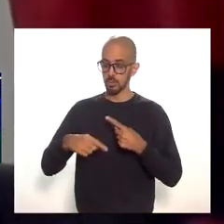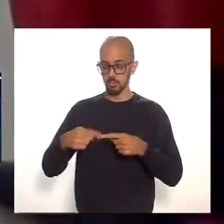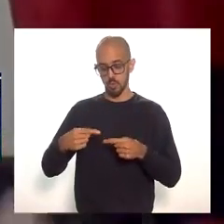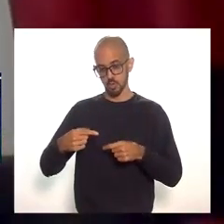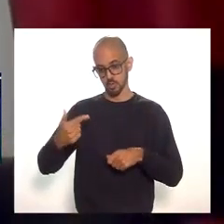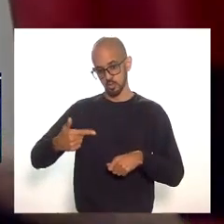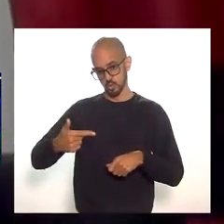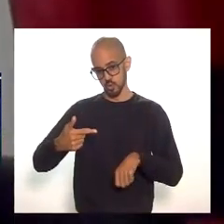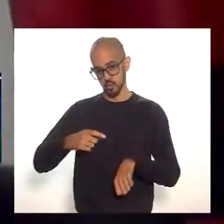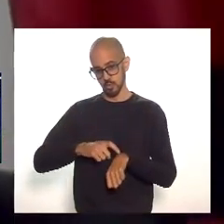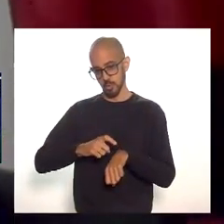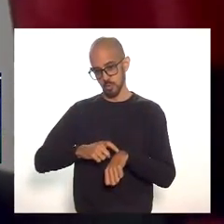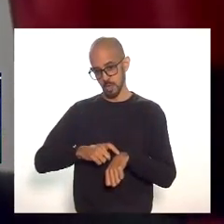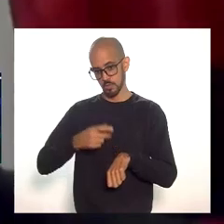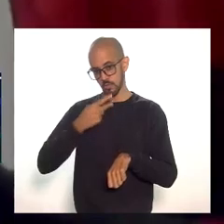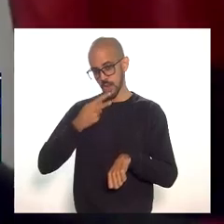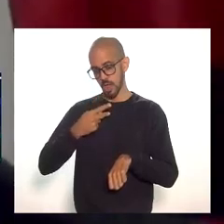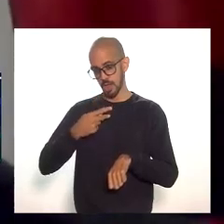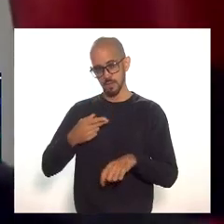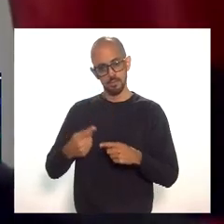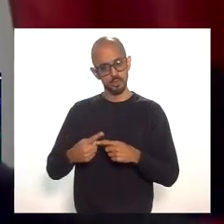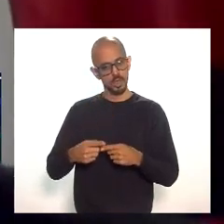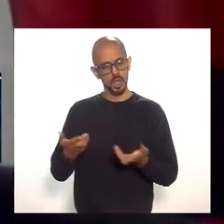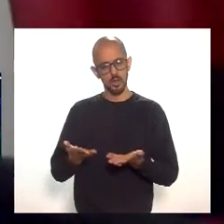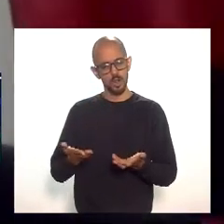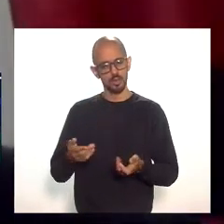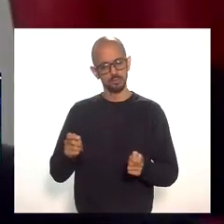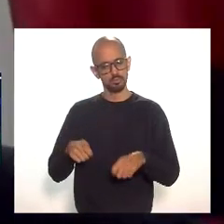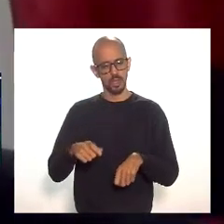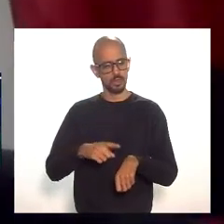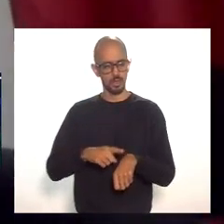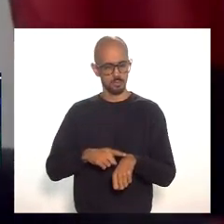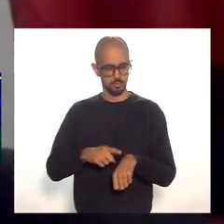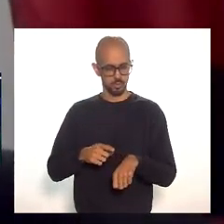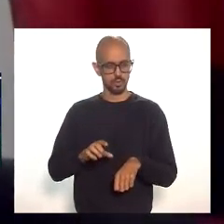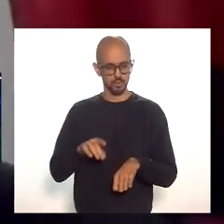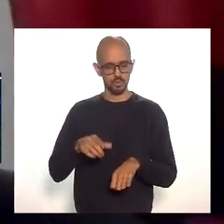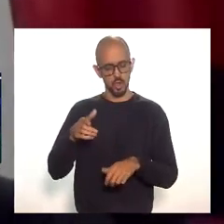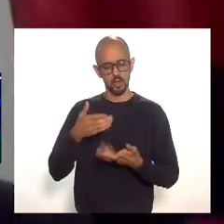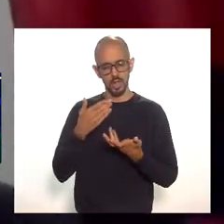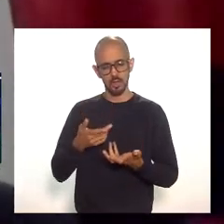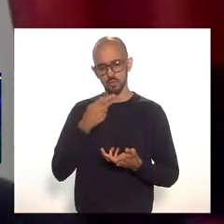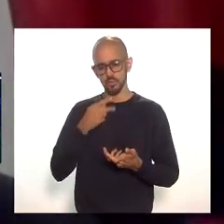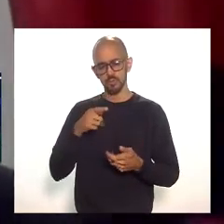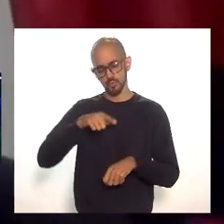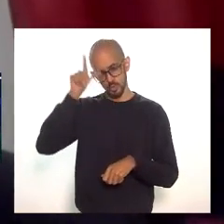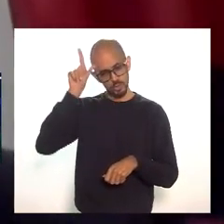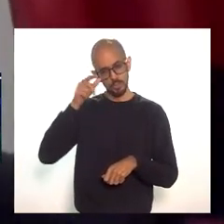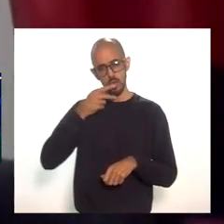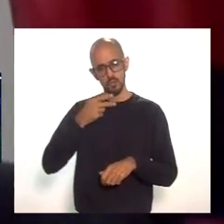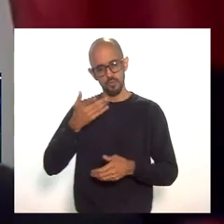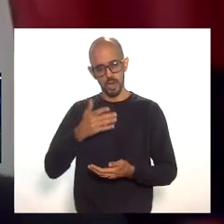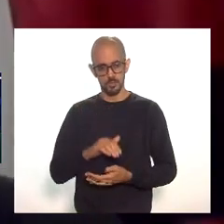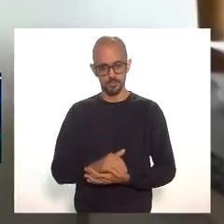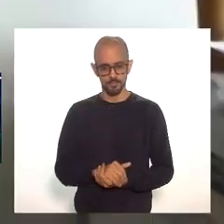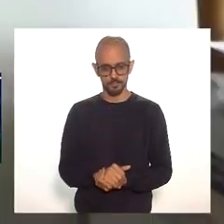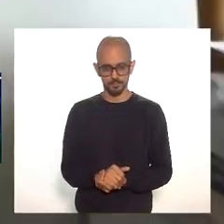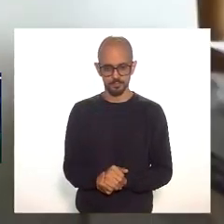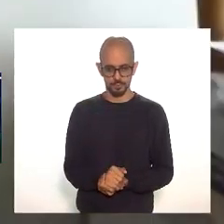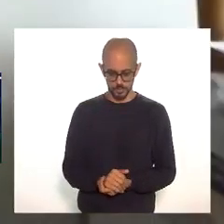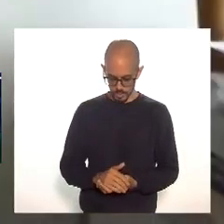que eu acho que a gente não vai ter tempo suficiente aqui para tratar desse assunto. Concedo a parte a Vossa Excelência, deputado Luiz Paulo. Deputado